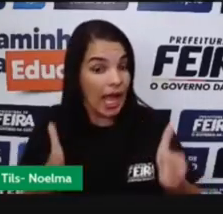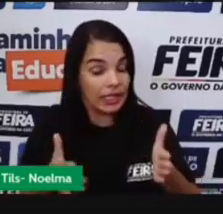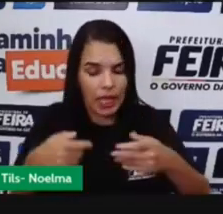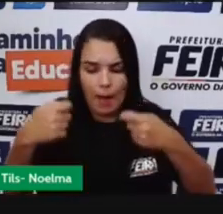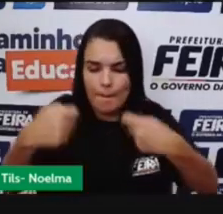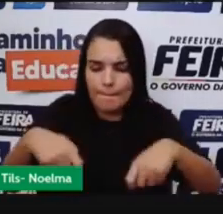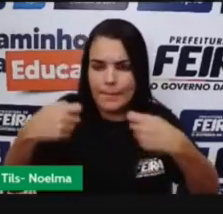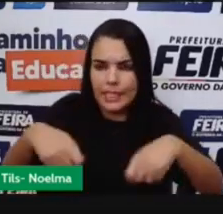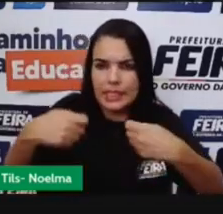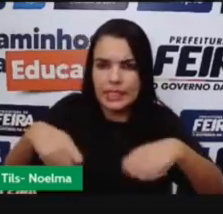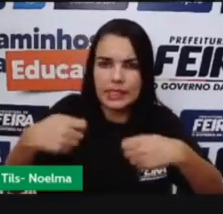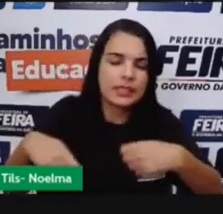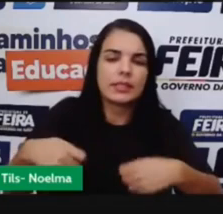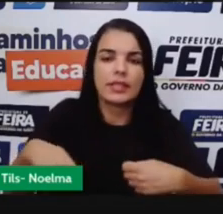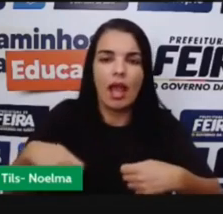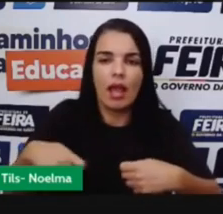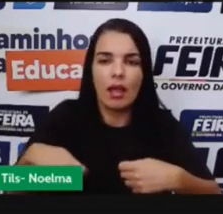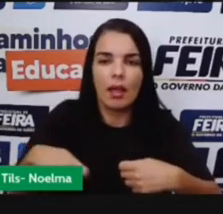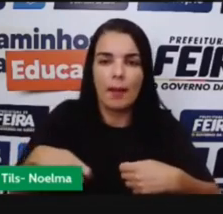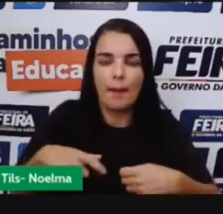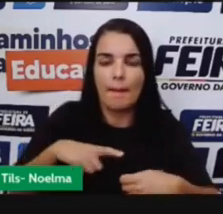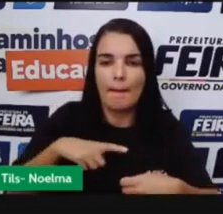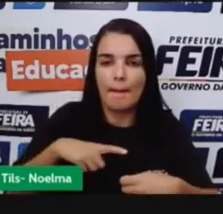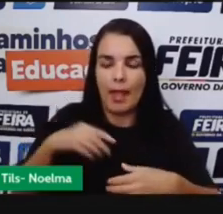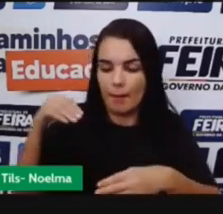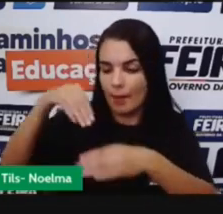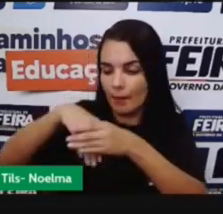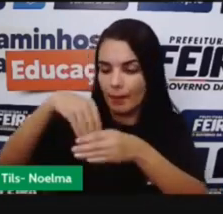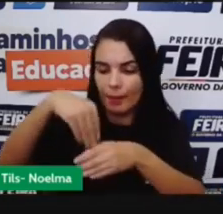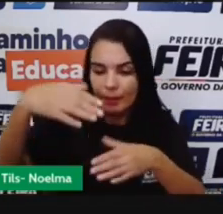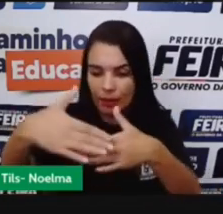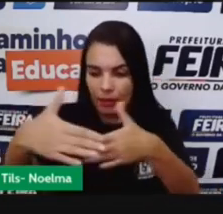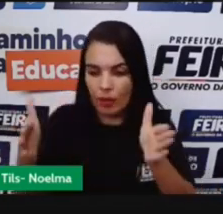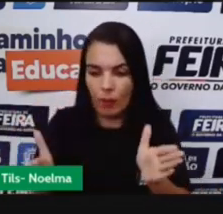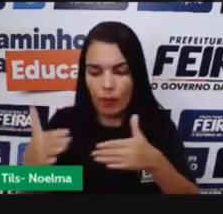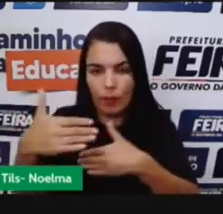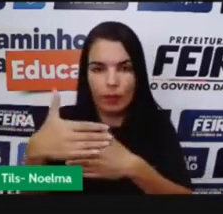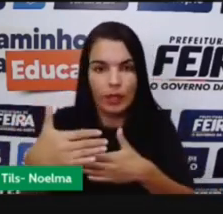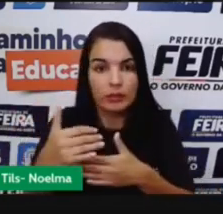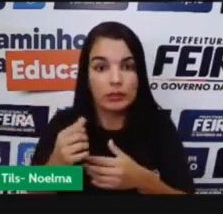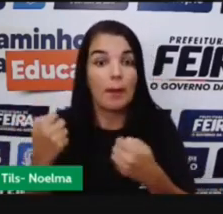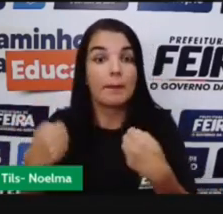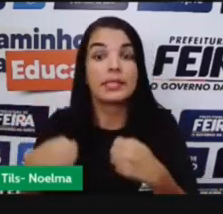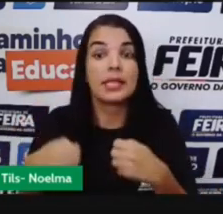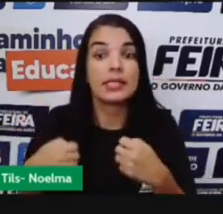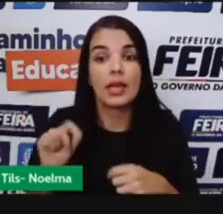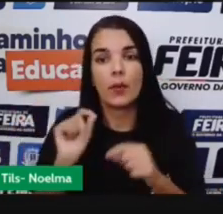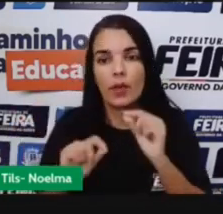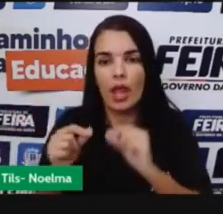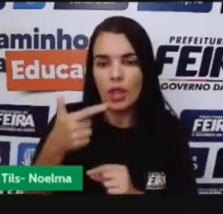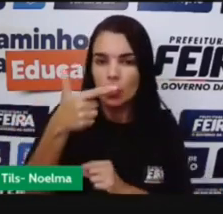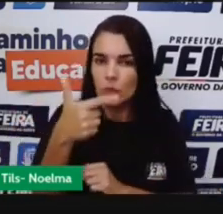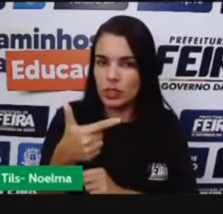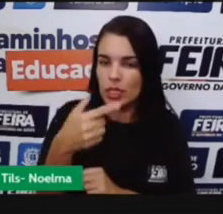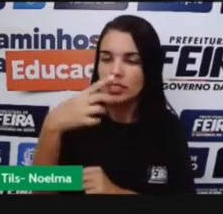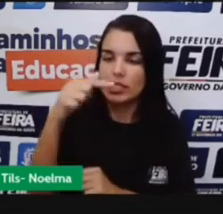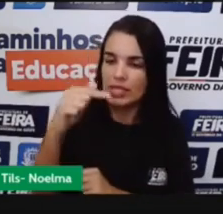necessárias para que nós empacotássemos aí essa encomenda? Seriam necessárias